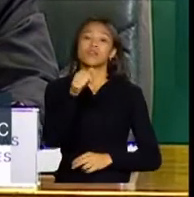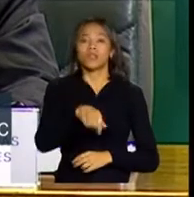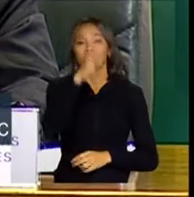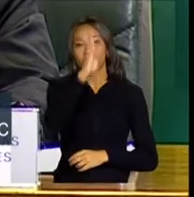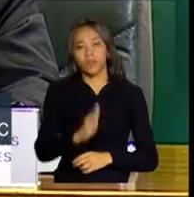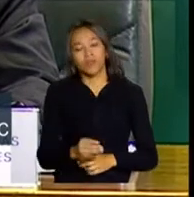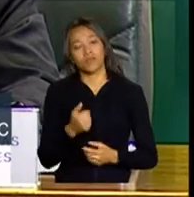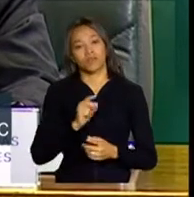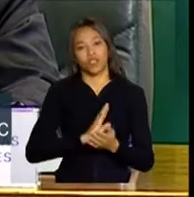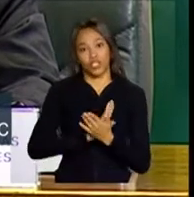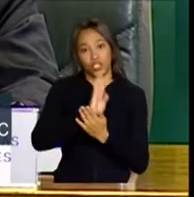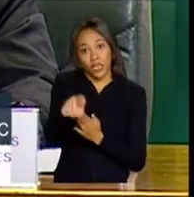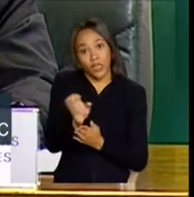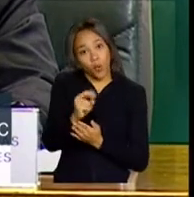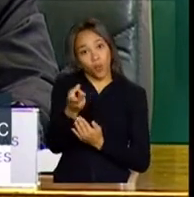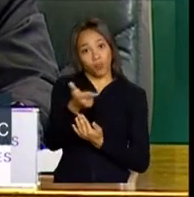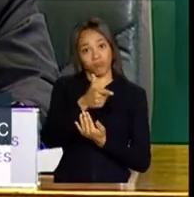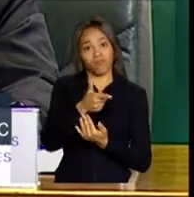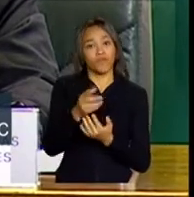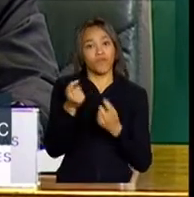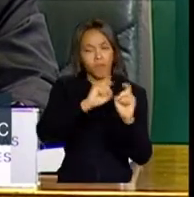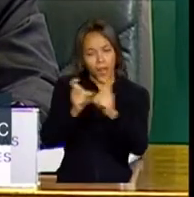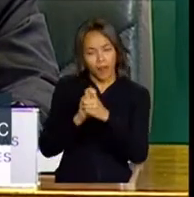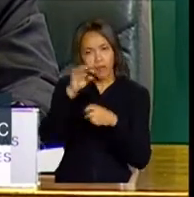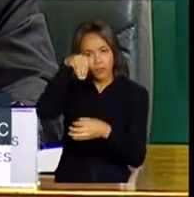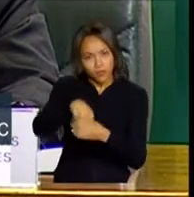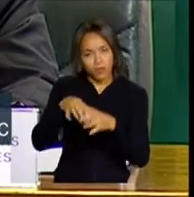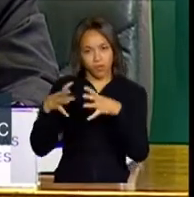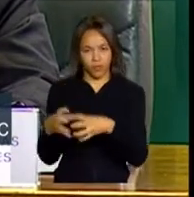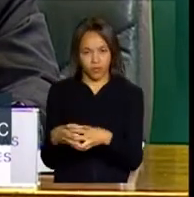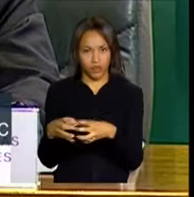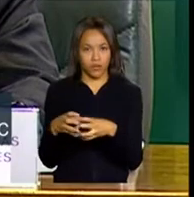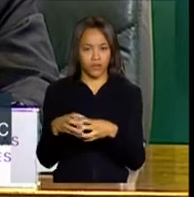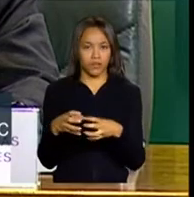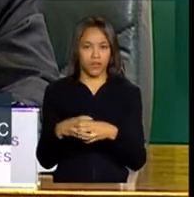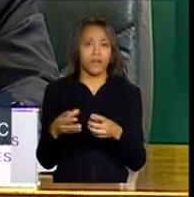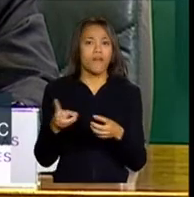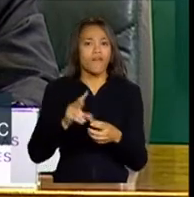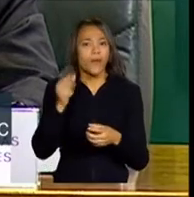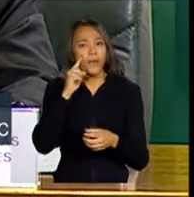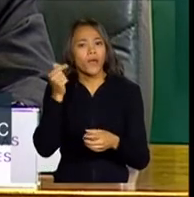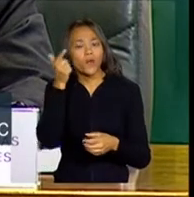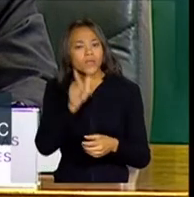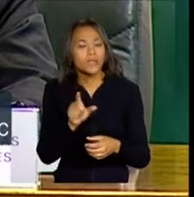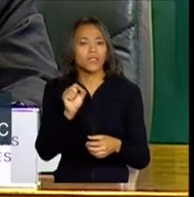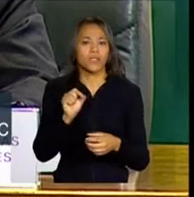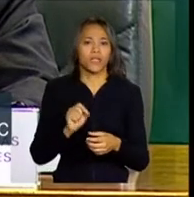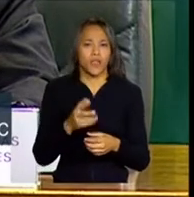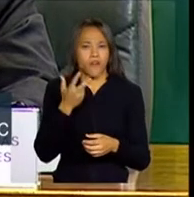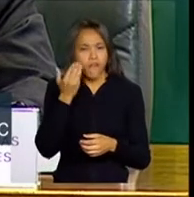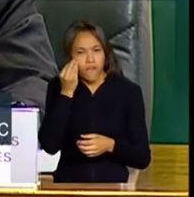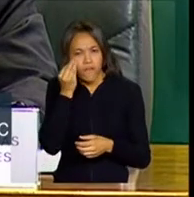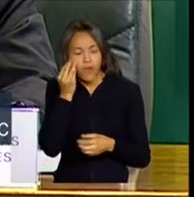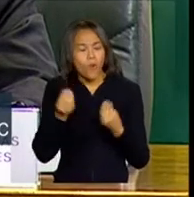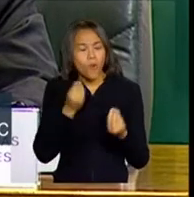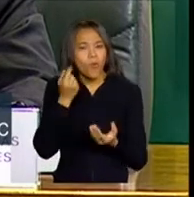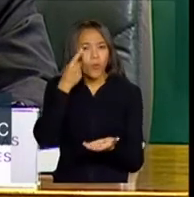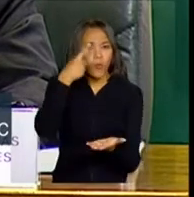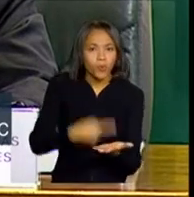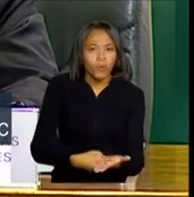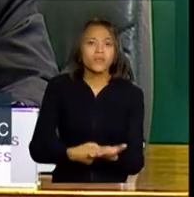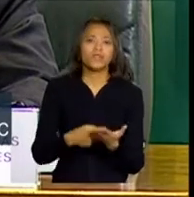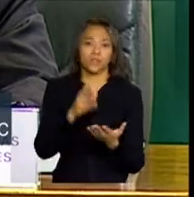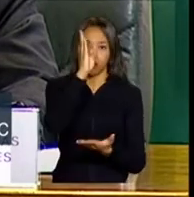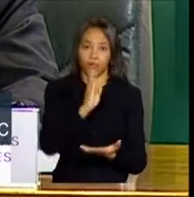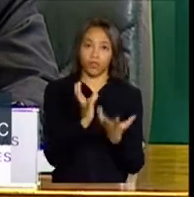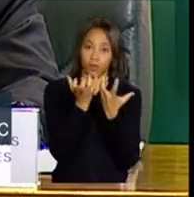ou indireta com sistema de solução de controvérsias contempla ainda ações de monitoramento da observância de compromissos assumindo com